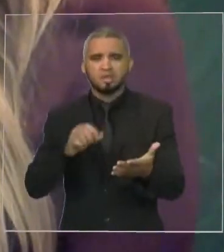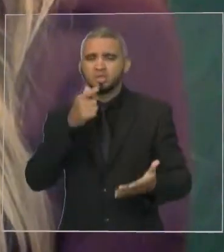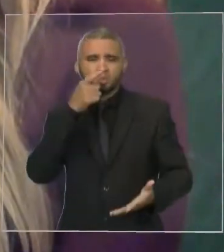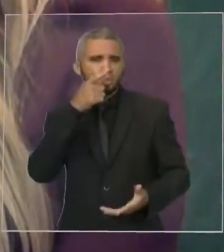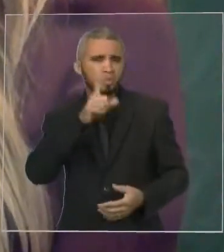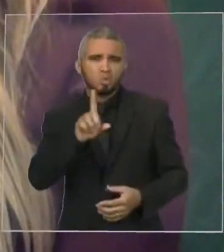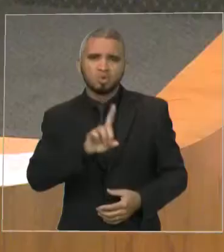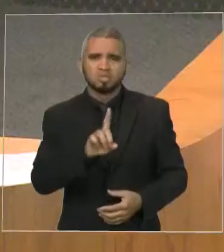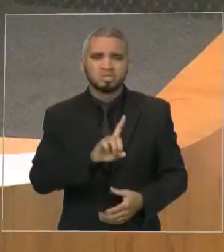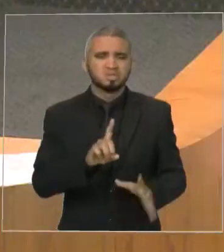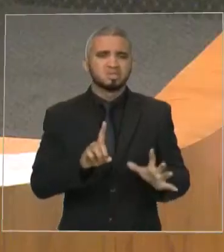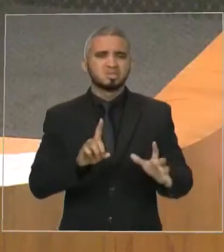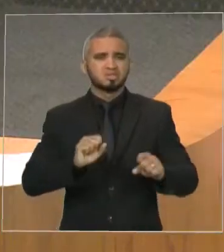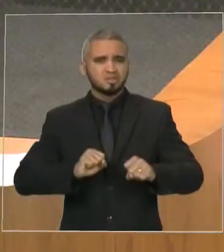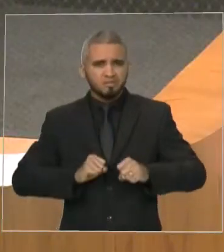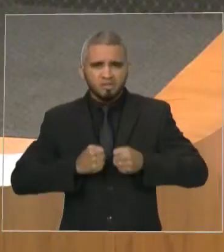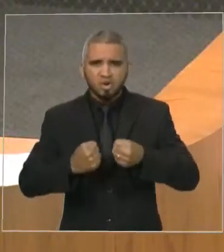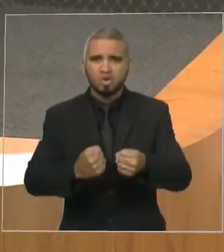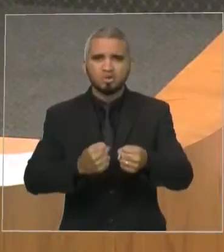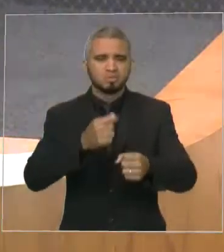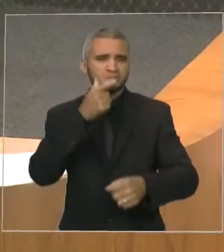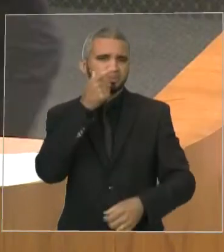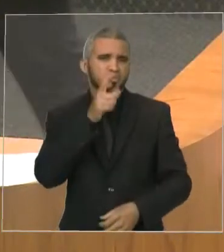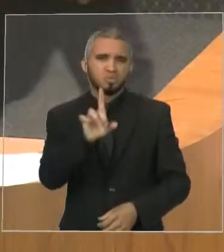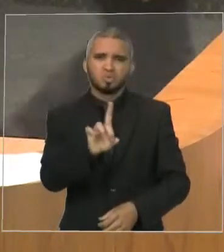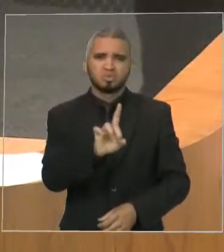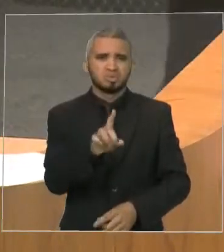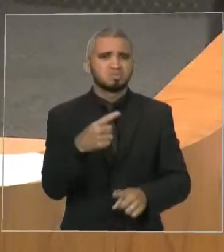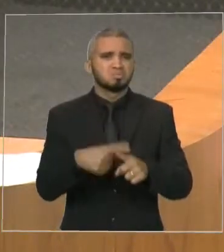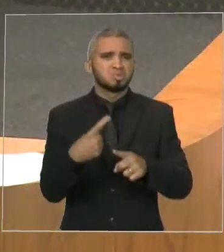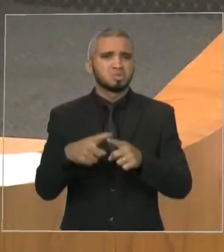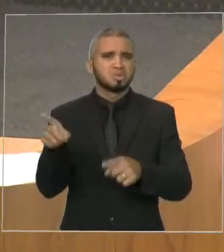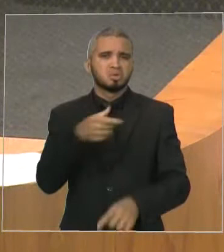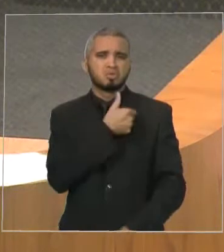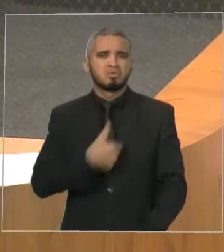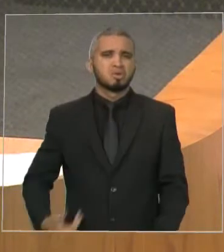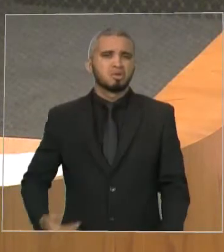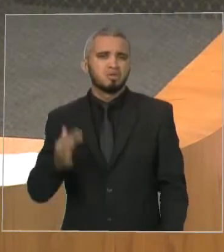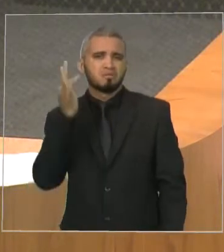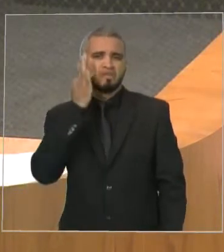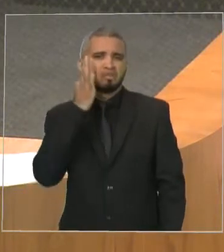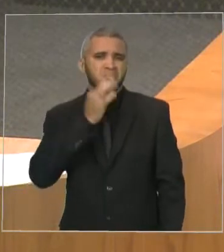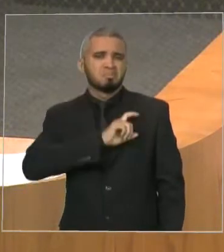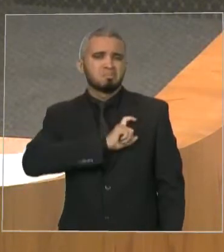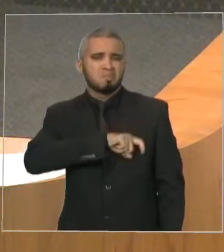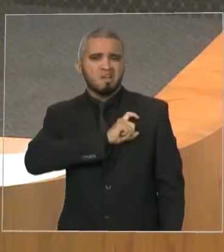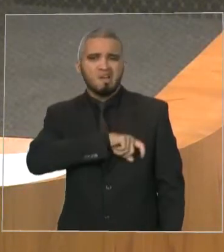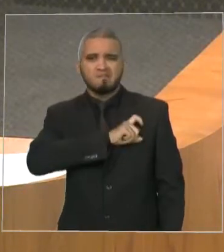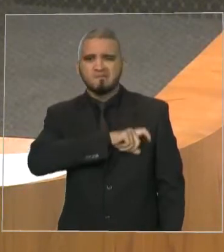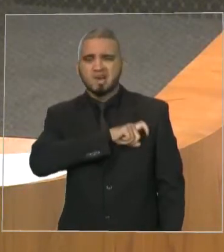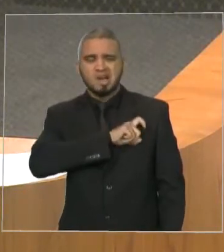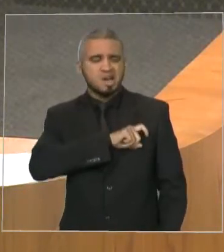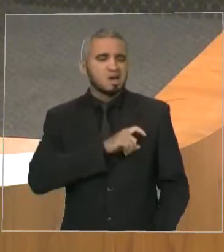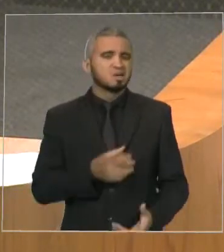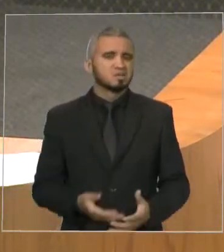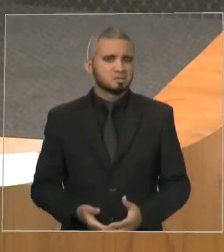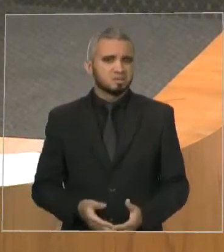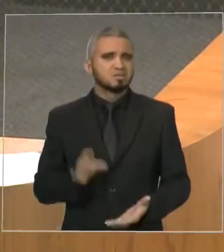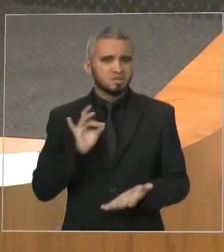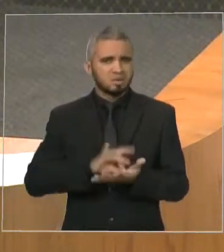toda, pela maldade do governador Flávio Dino. Essa é a realidade de milhares de